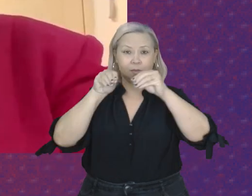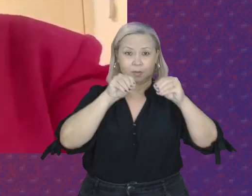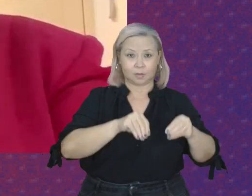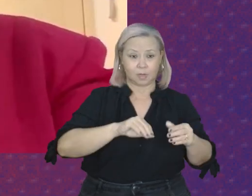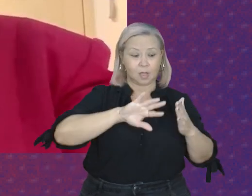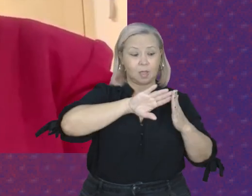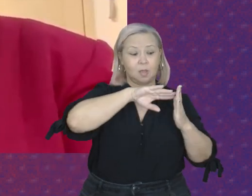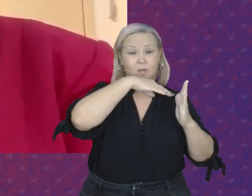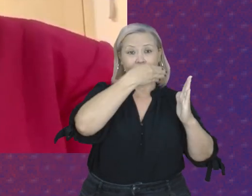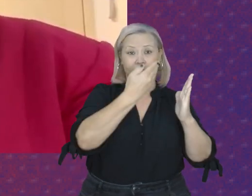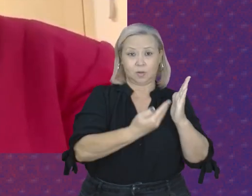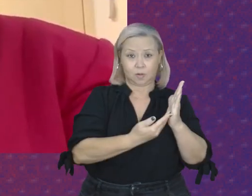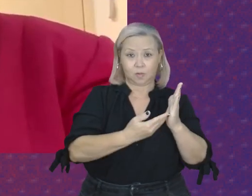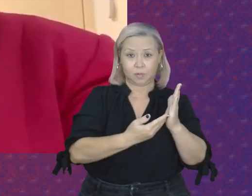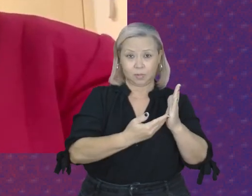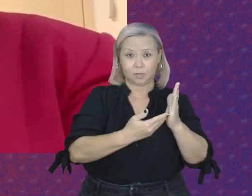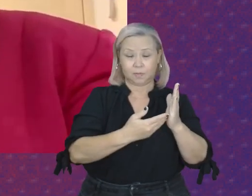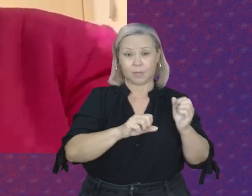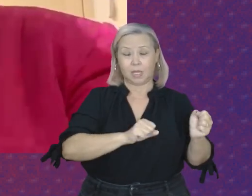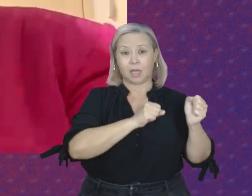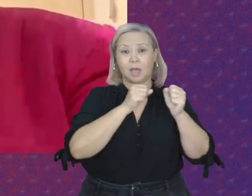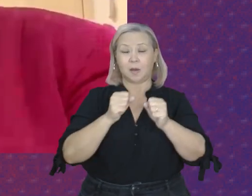a posse de terras, né, que foi o decreto